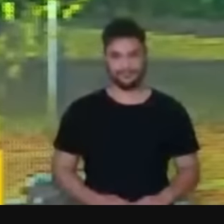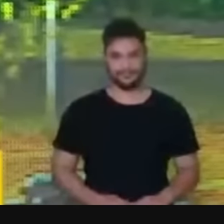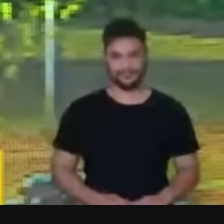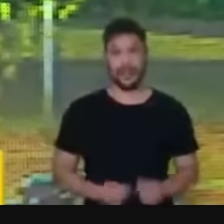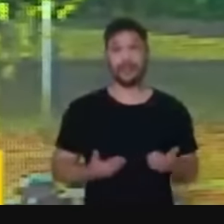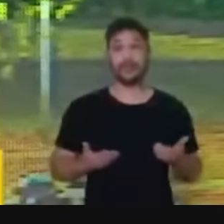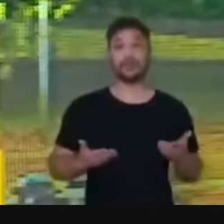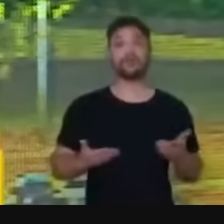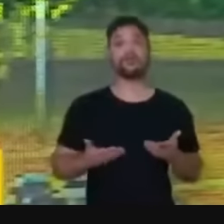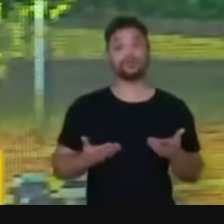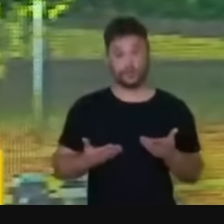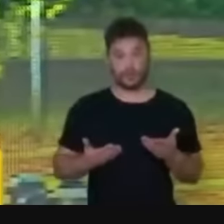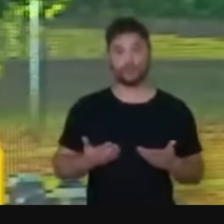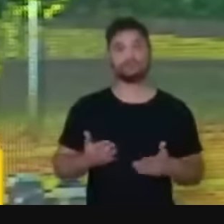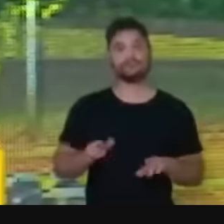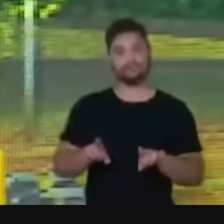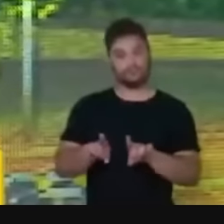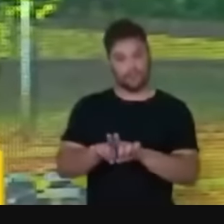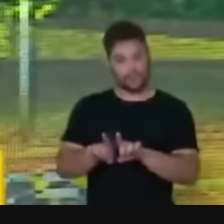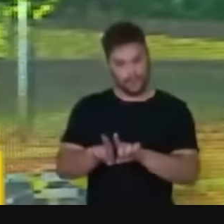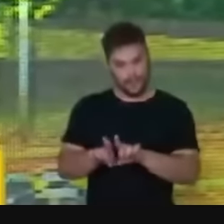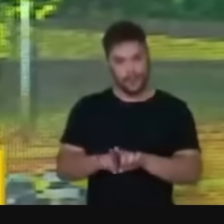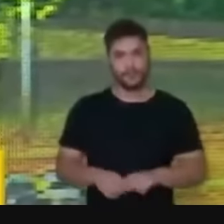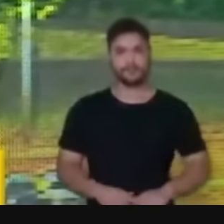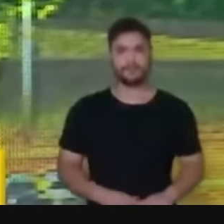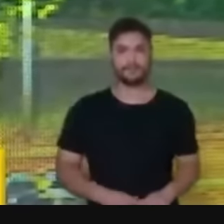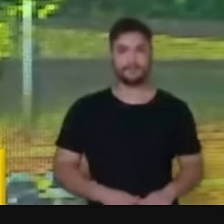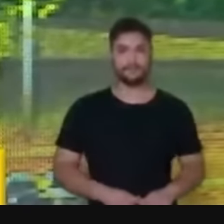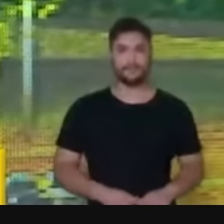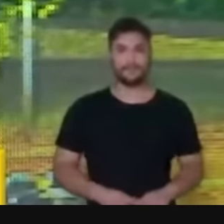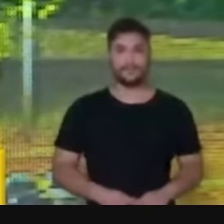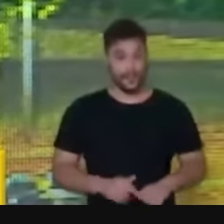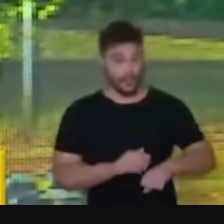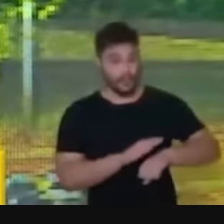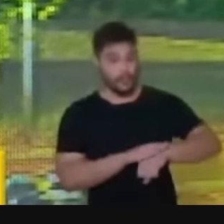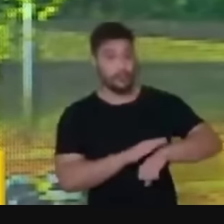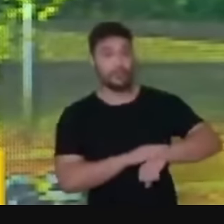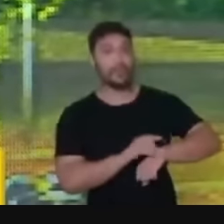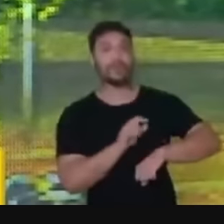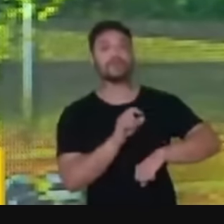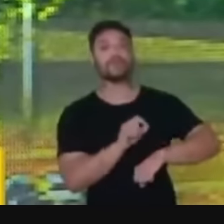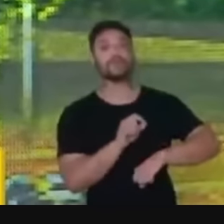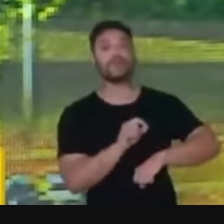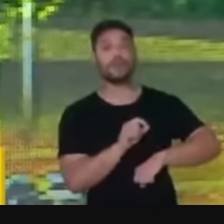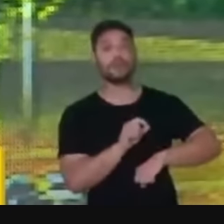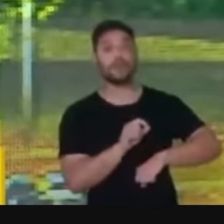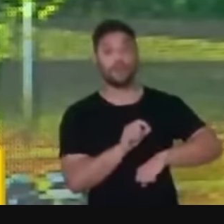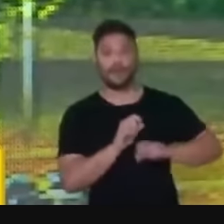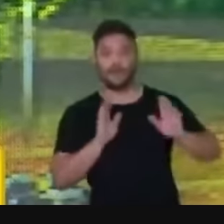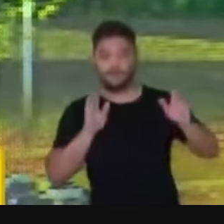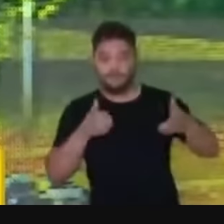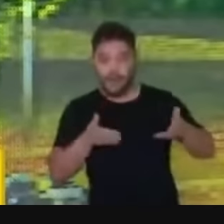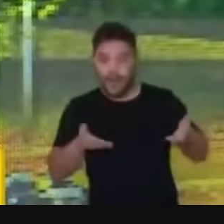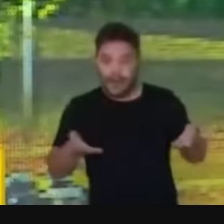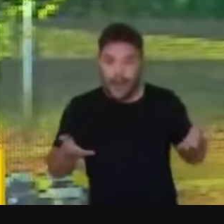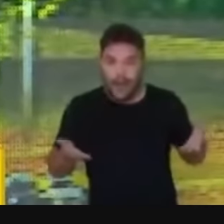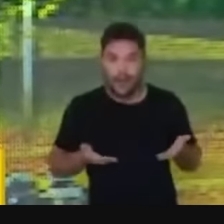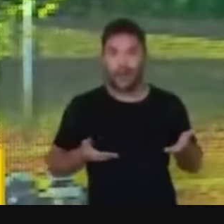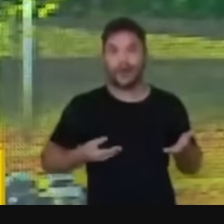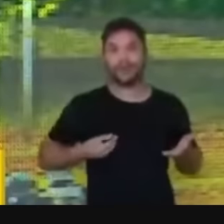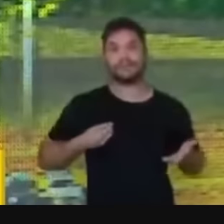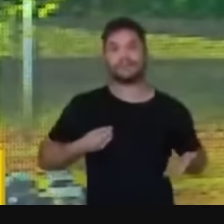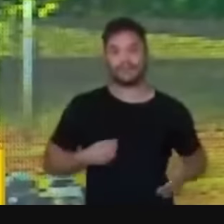Hoje, também, é o momento de reafirmar para o presente.